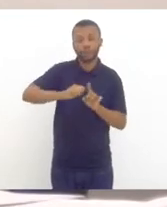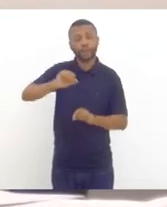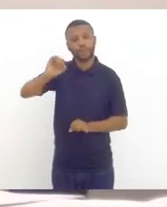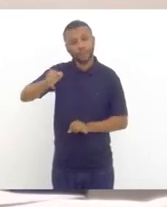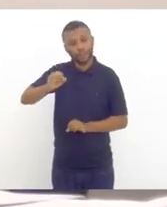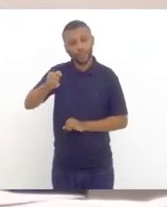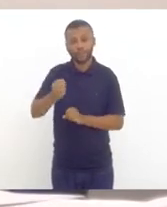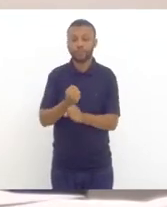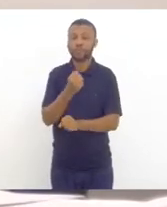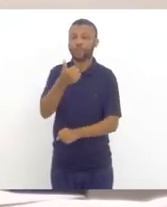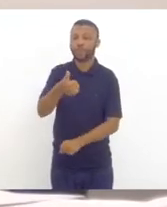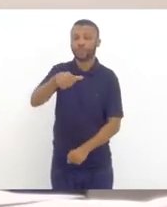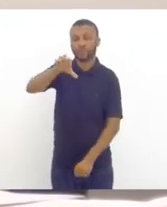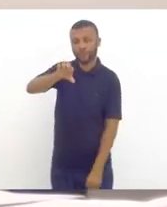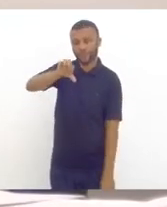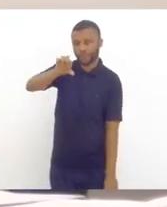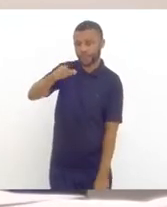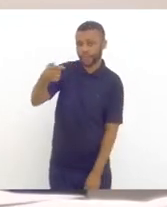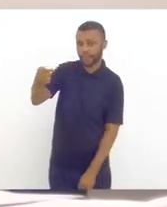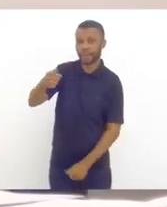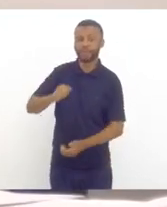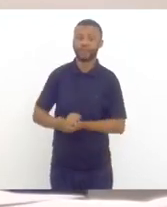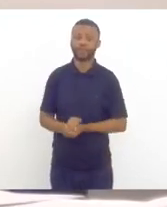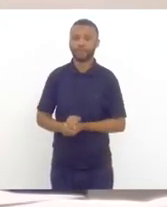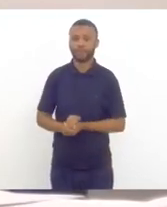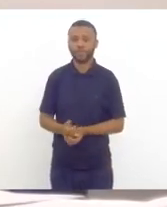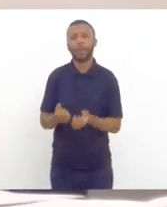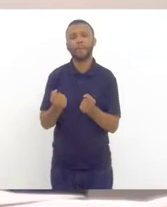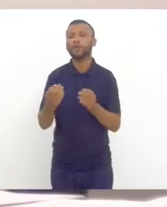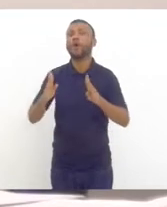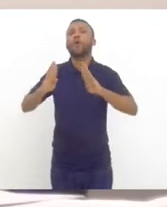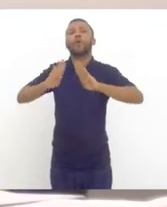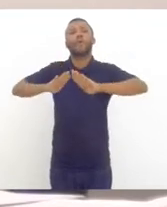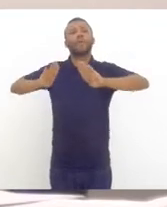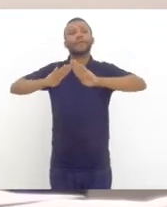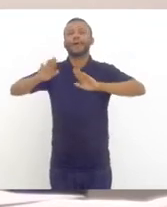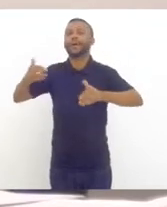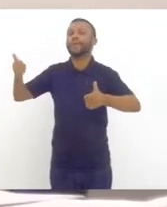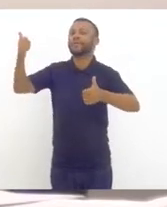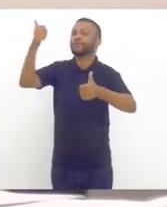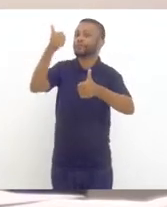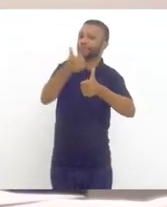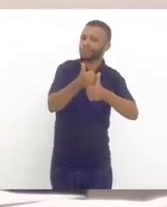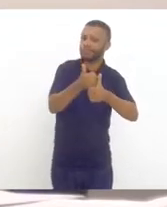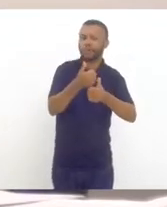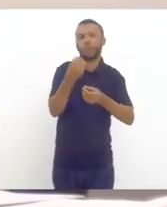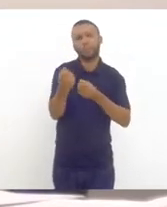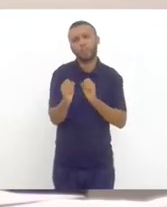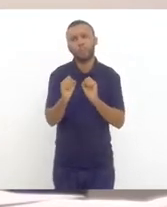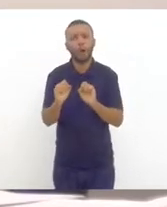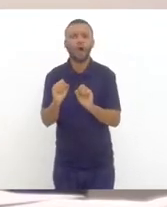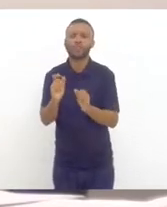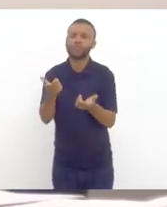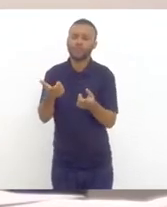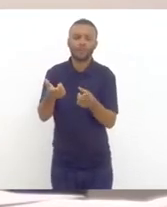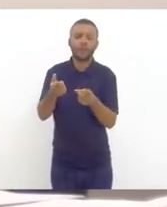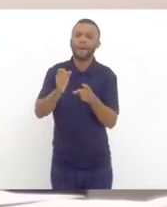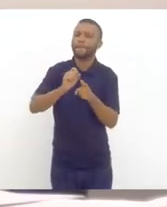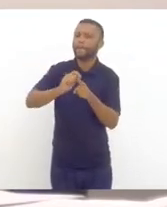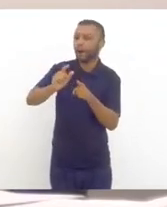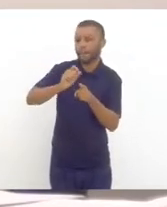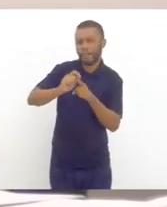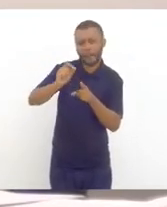1/1/1997, com eventual compensação por meio de parcelamento dos